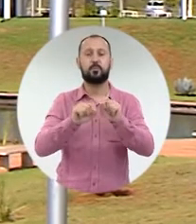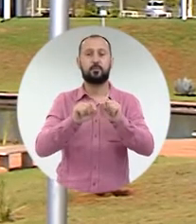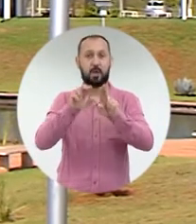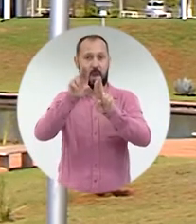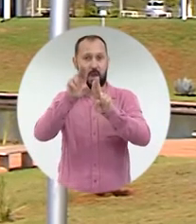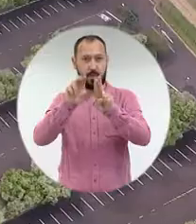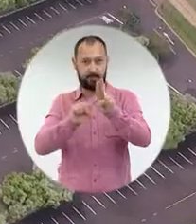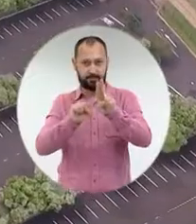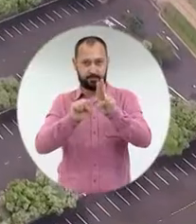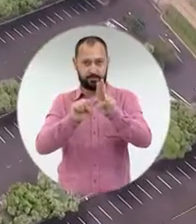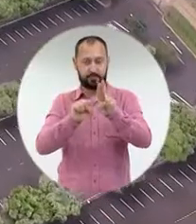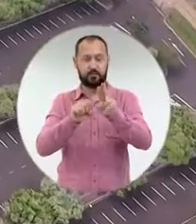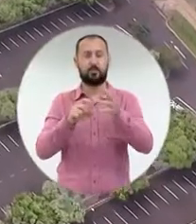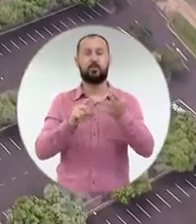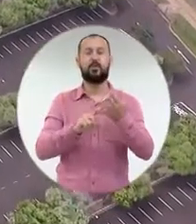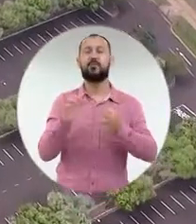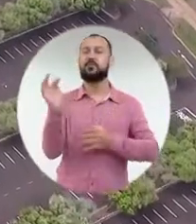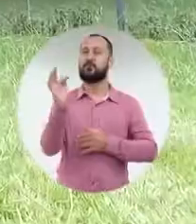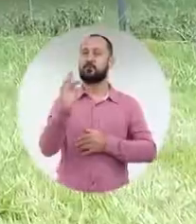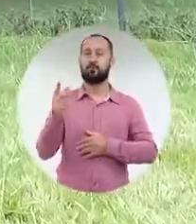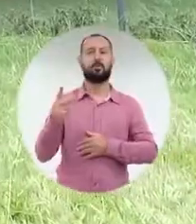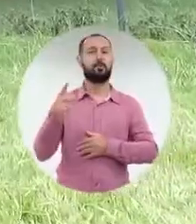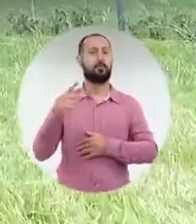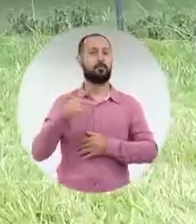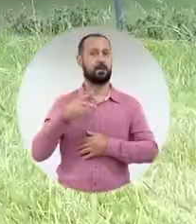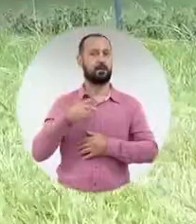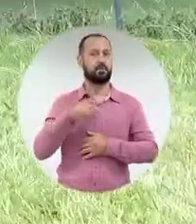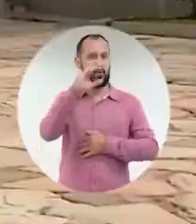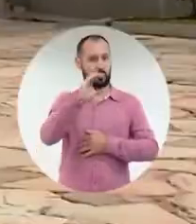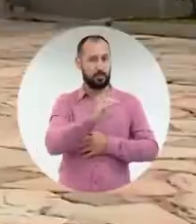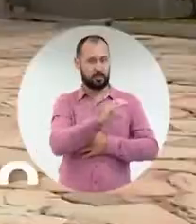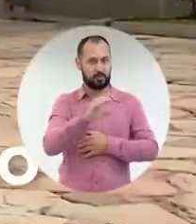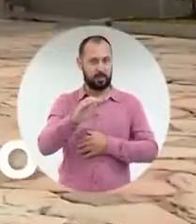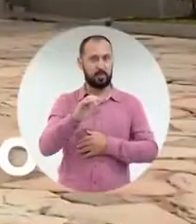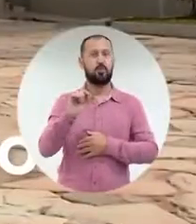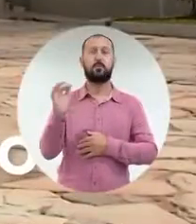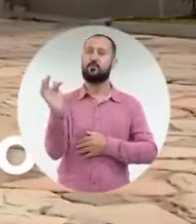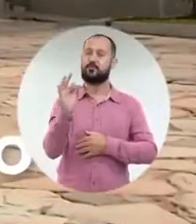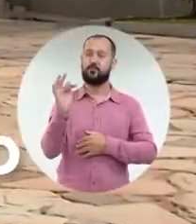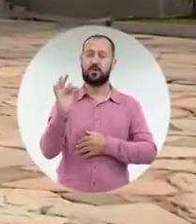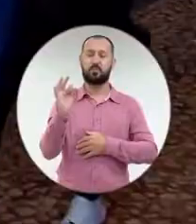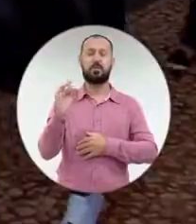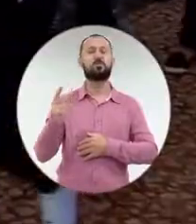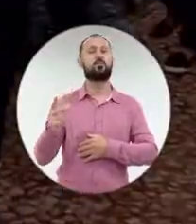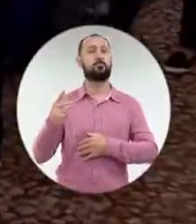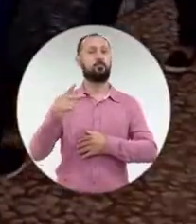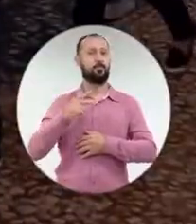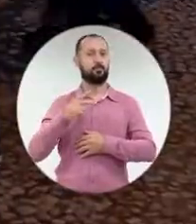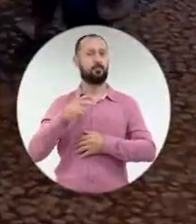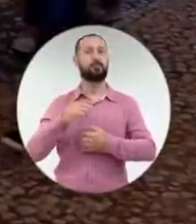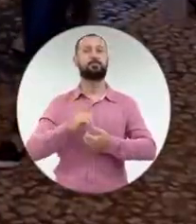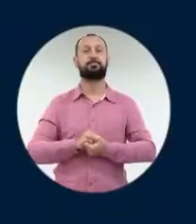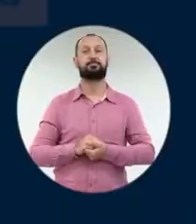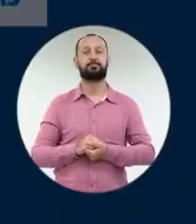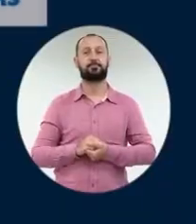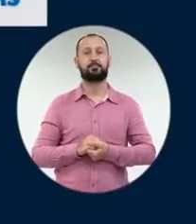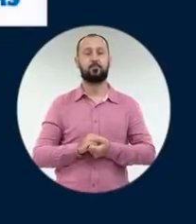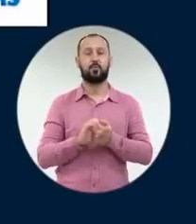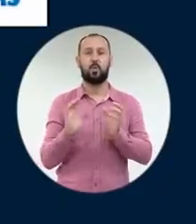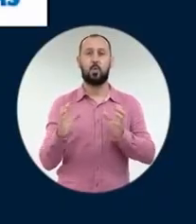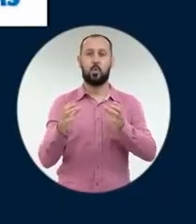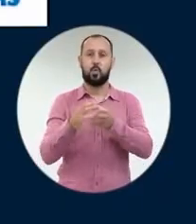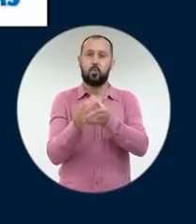pública estadual, uma universidade privada confessional e uma universidade privada de capital aberto. O